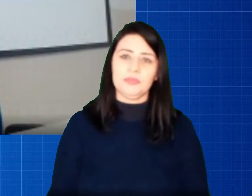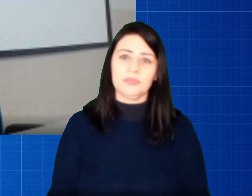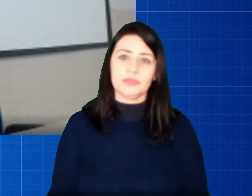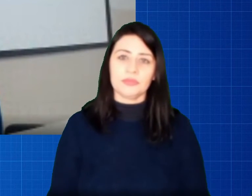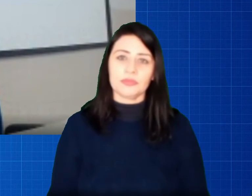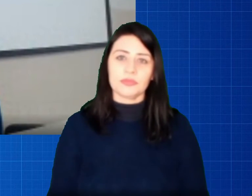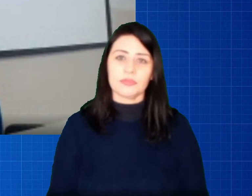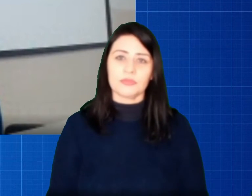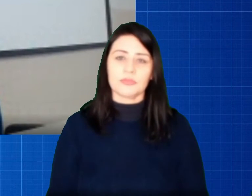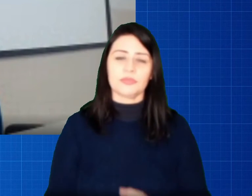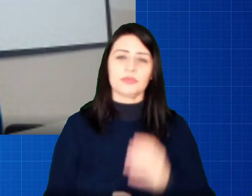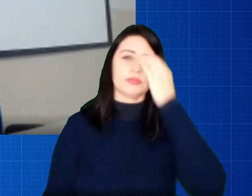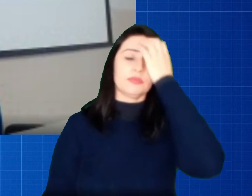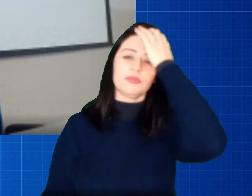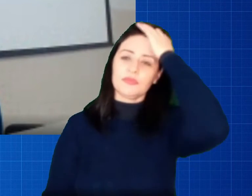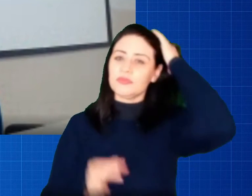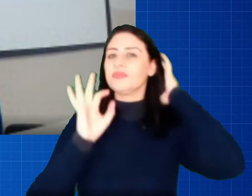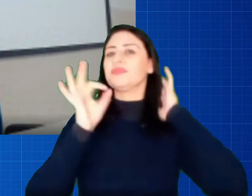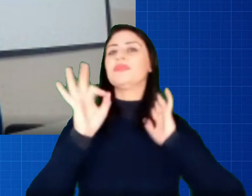ficar sofrendo mais do que necessário.